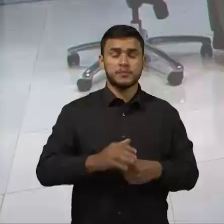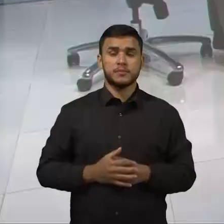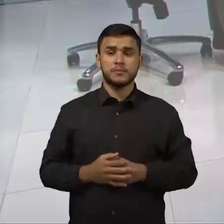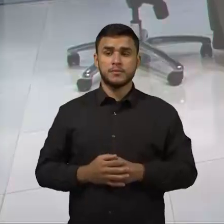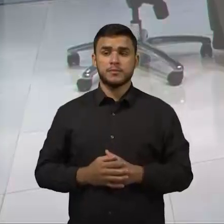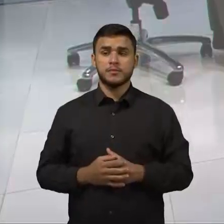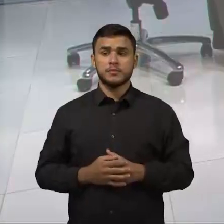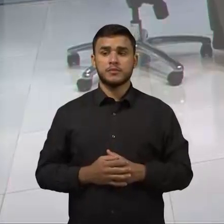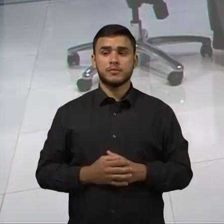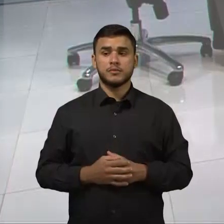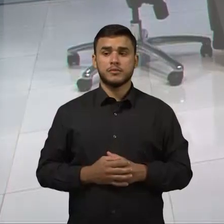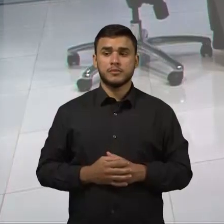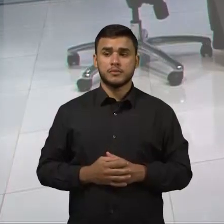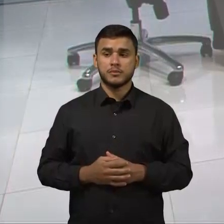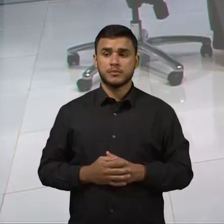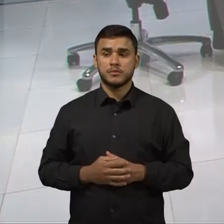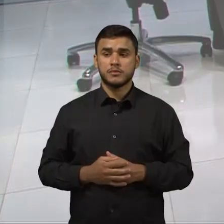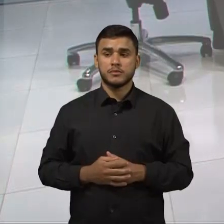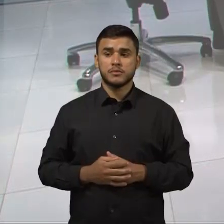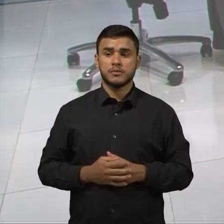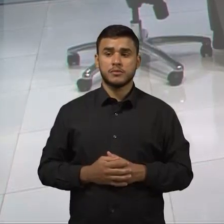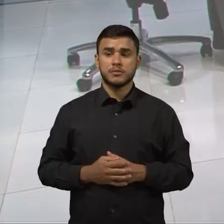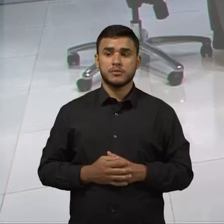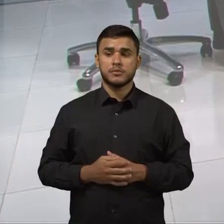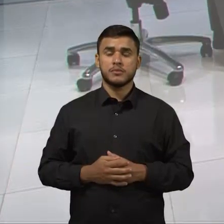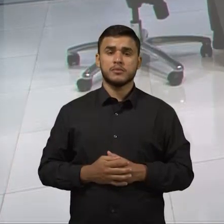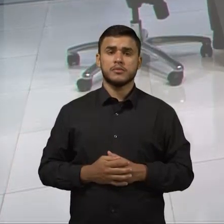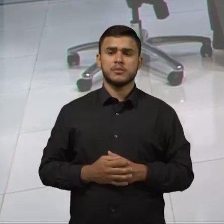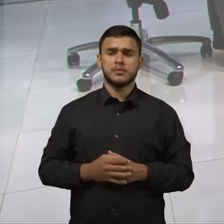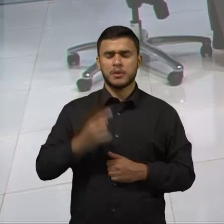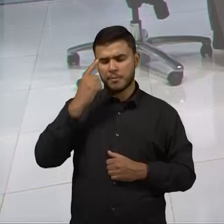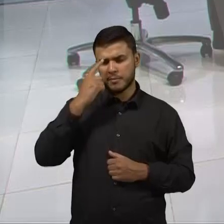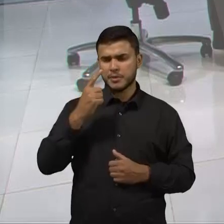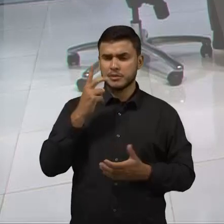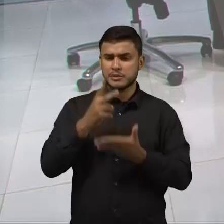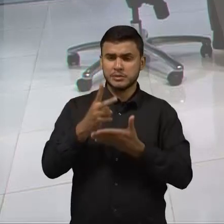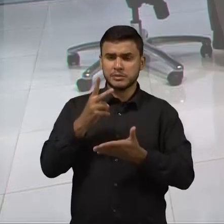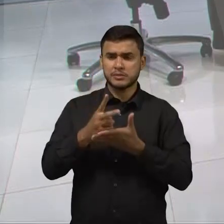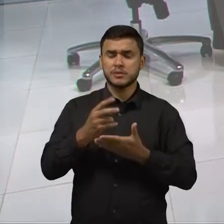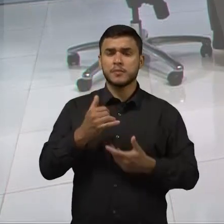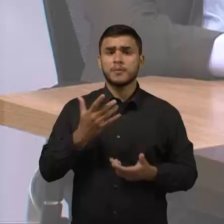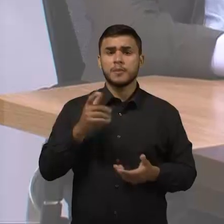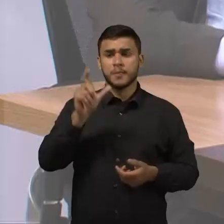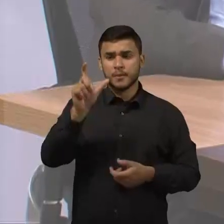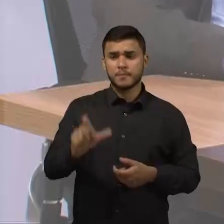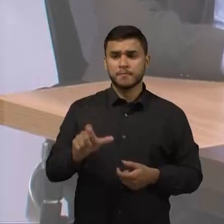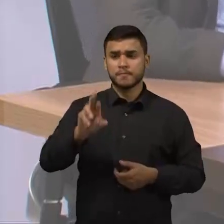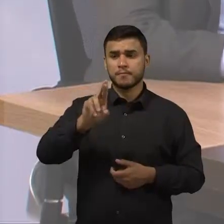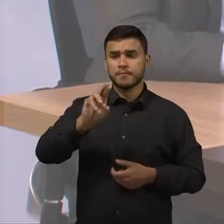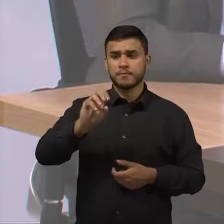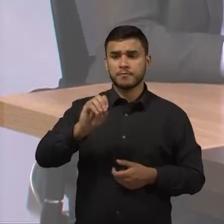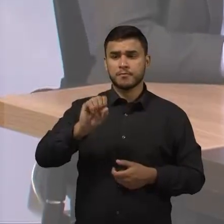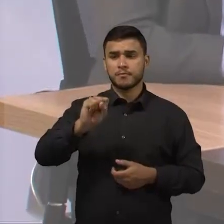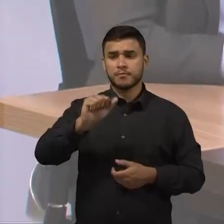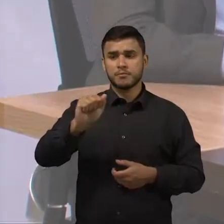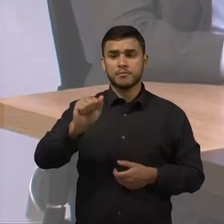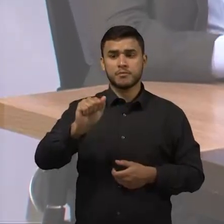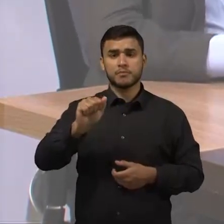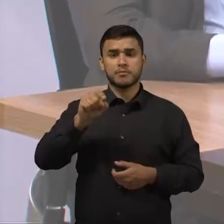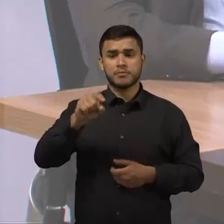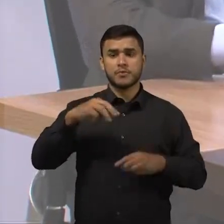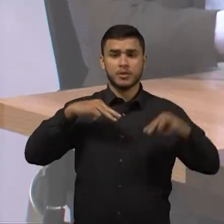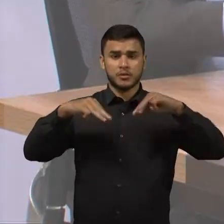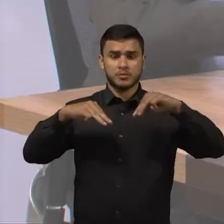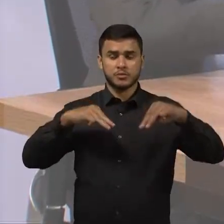que a imprensa todo dia está dizendo que vai depender da ministra Rosa, porque o ministro Mas você acha que Barroso depende de quem? Depende do tribunal. O tribunal tem que